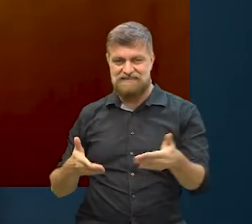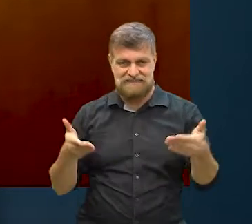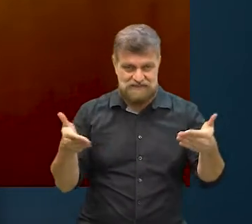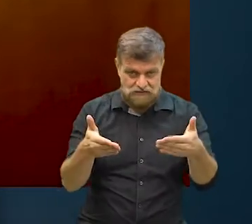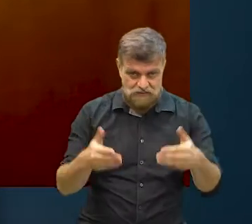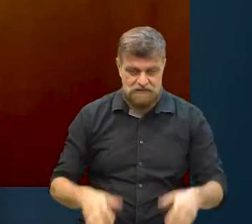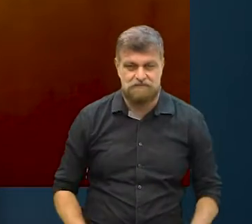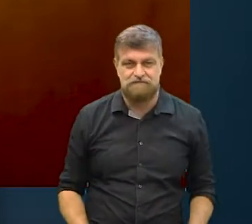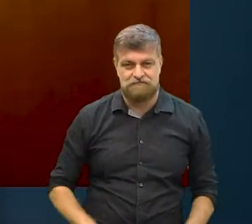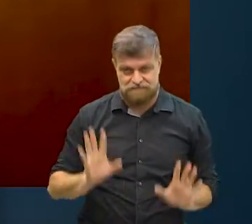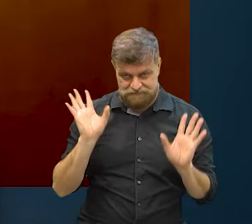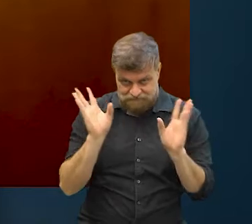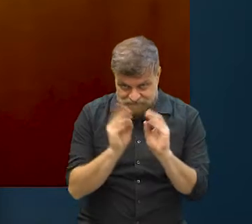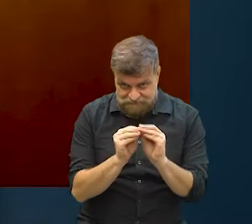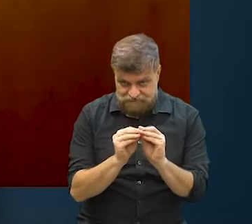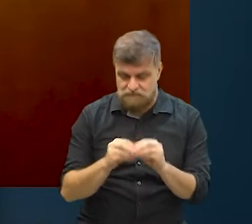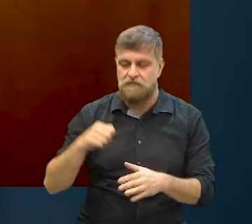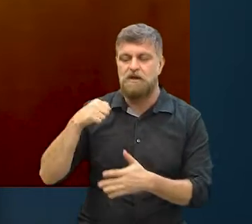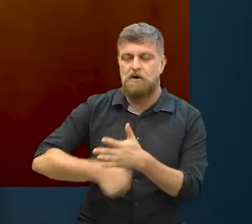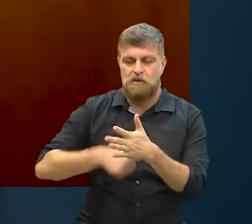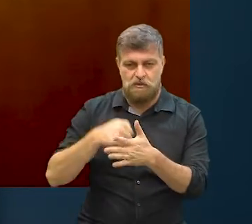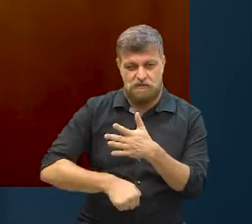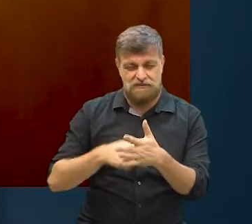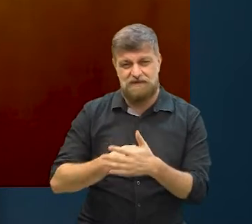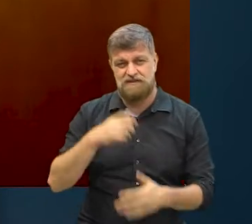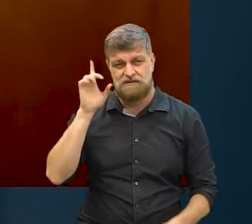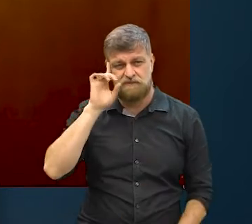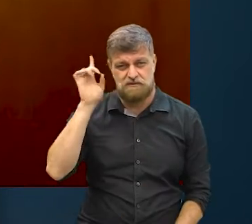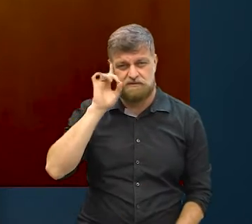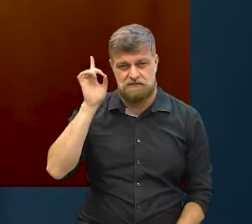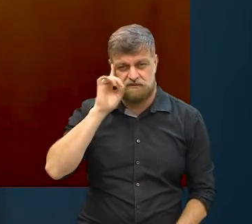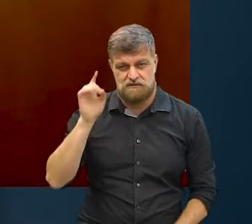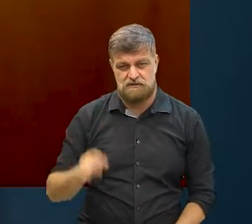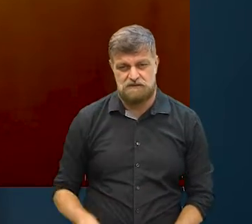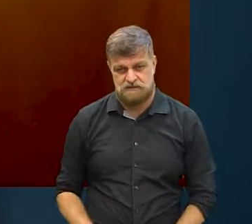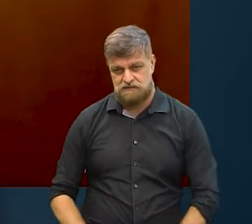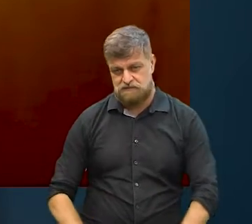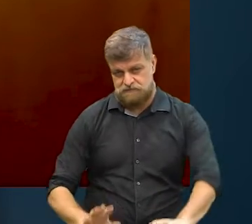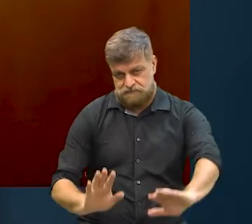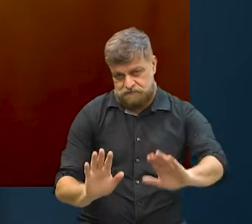Olha, foi luta, uma luta constante todos os dias, né?